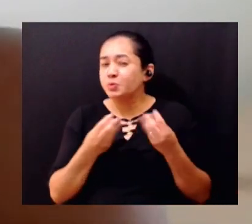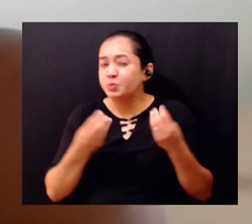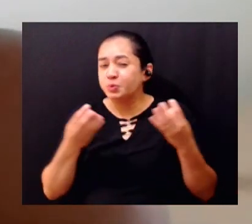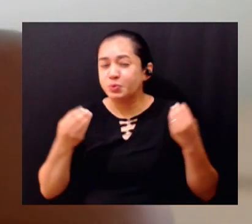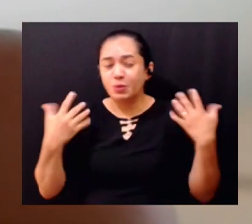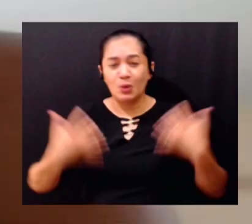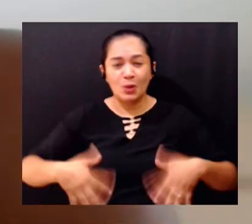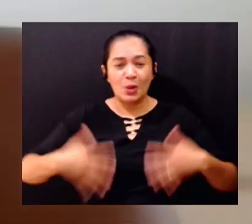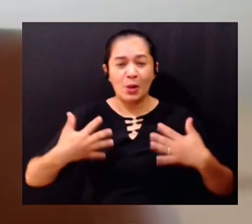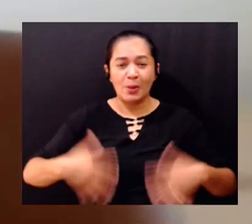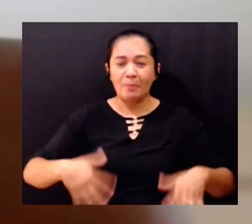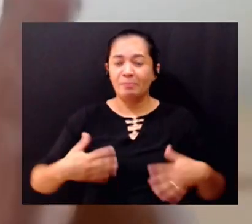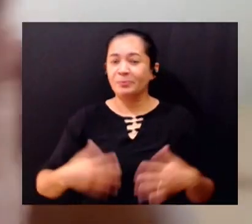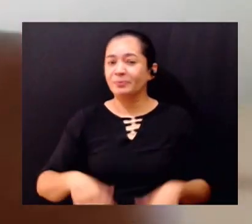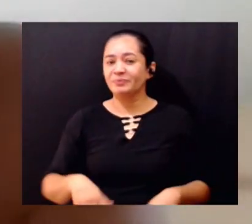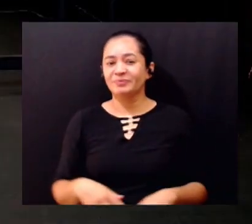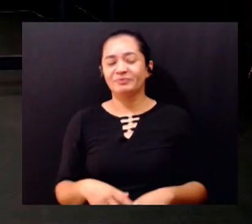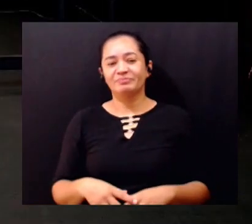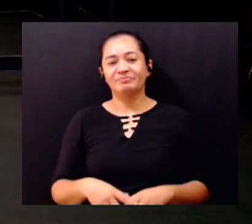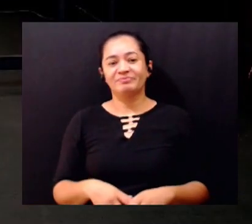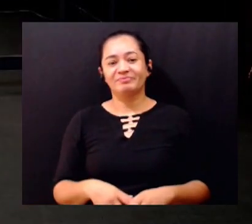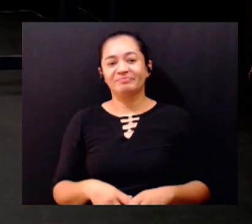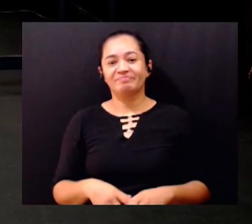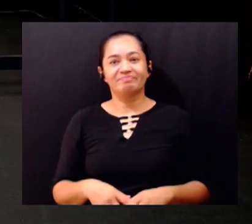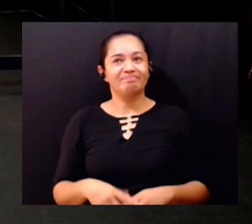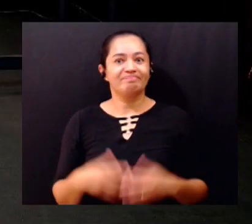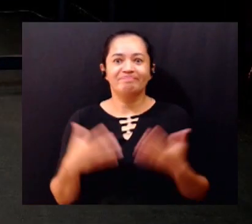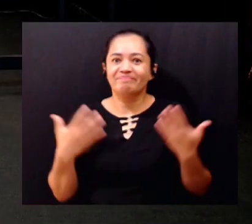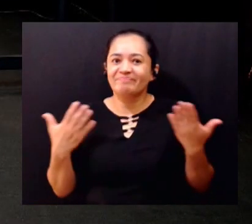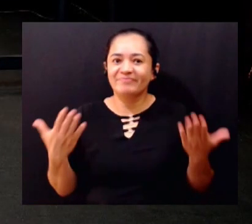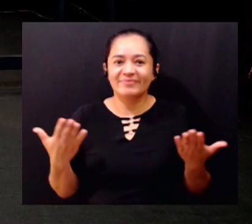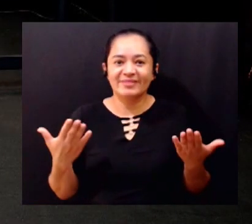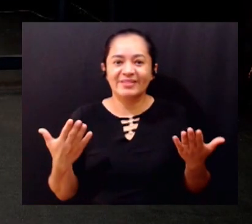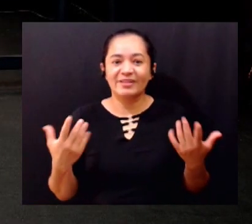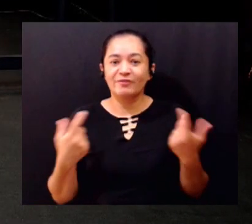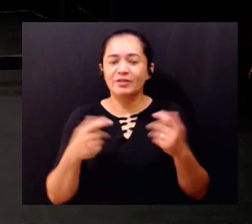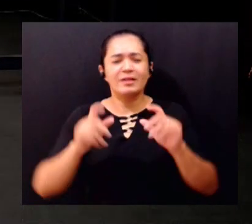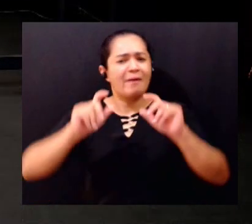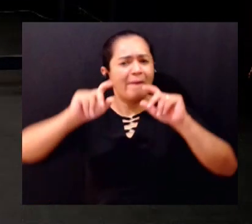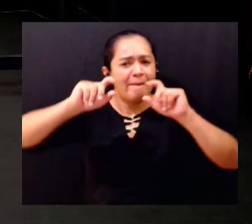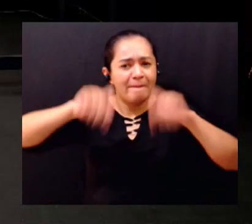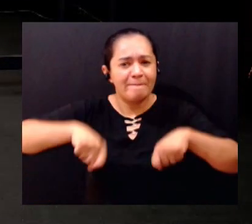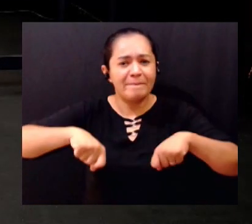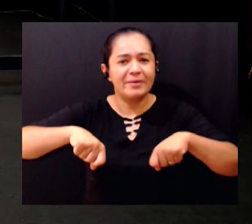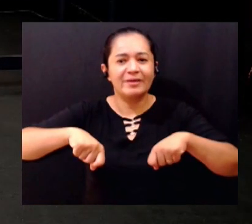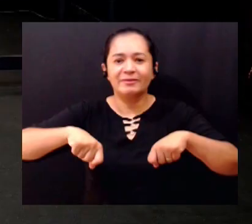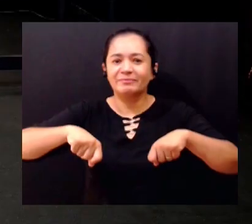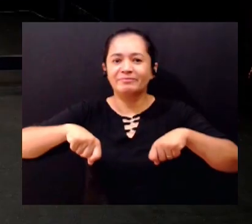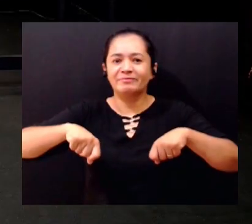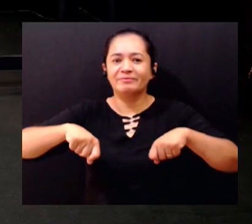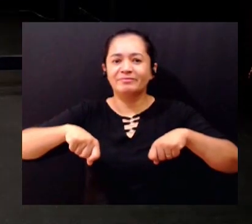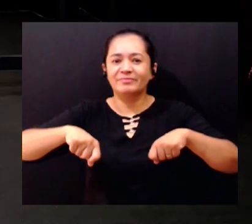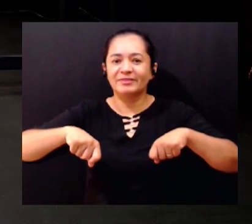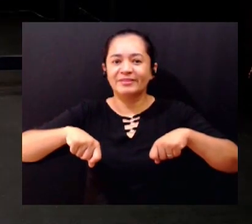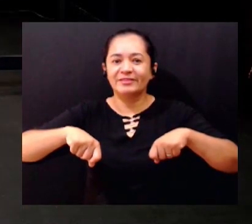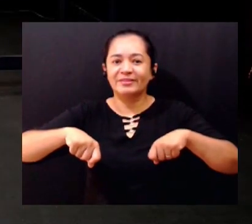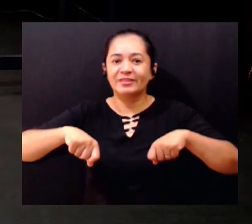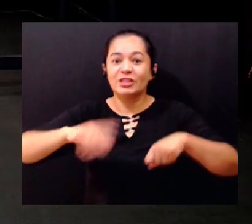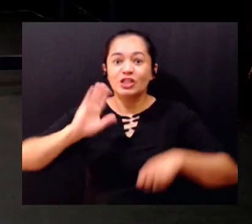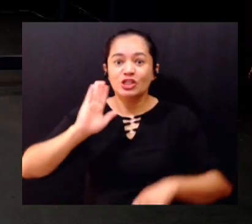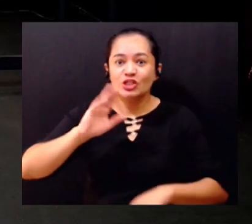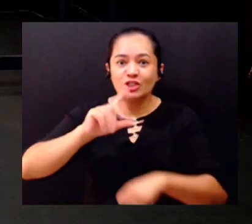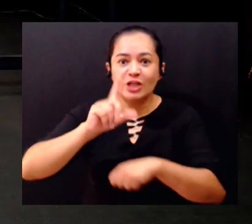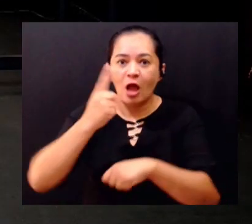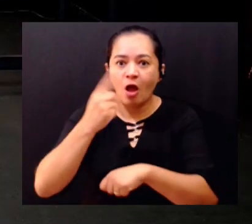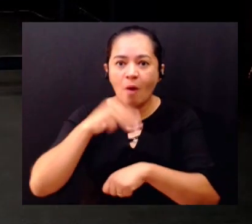Marcate. Bom então, demais. Terrível. Você tem condição de... Já passou 1 minuto? Já passou um monte de